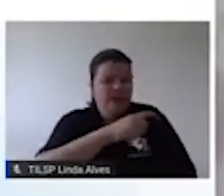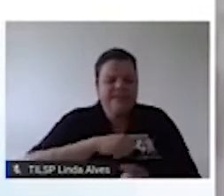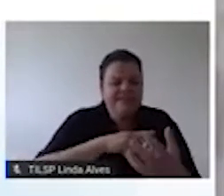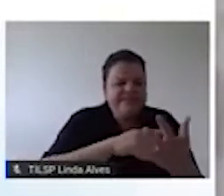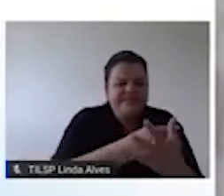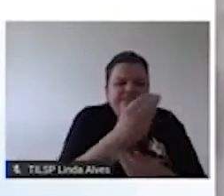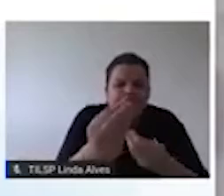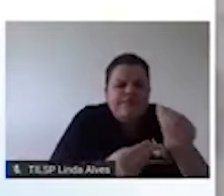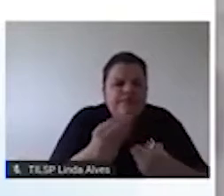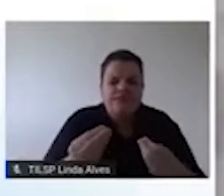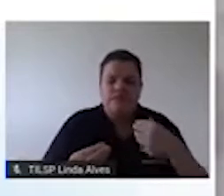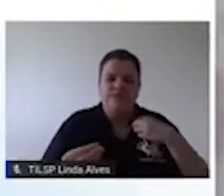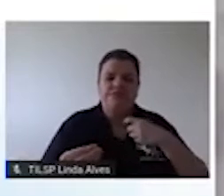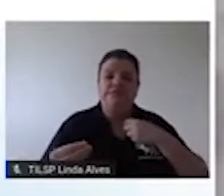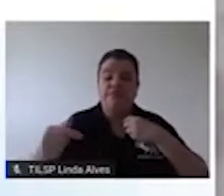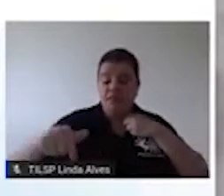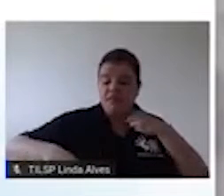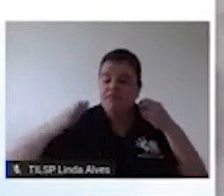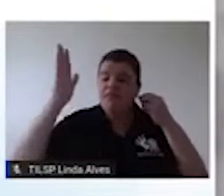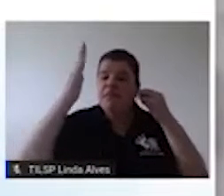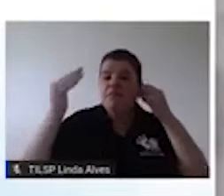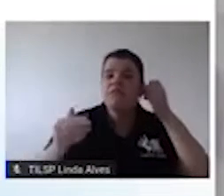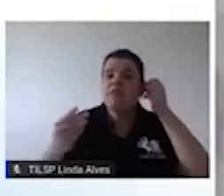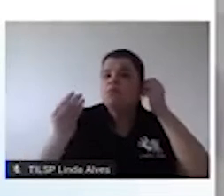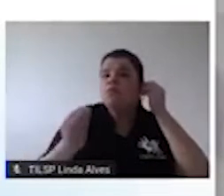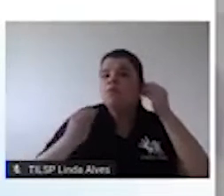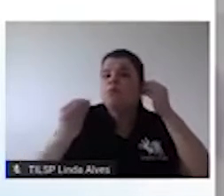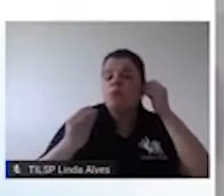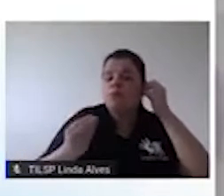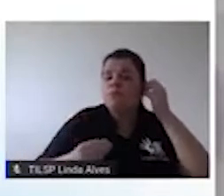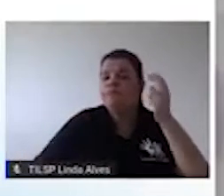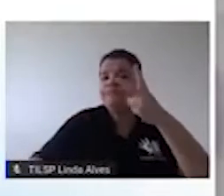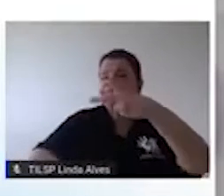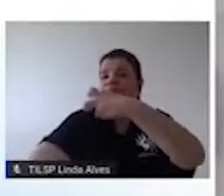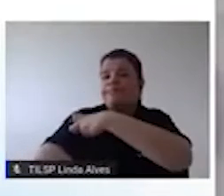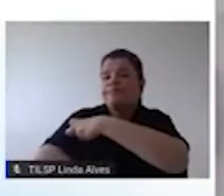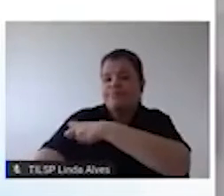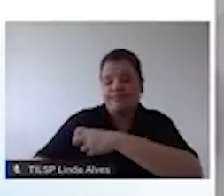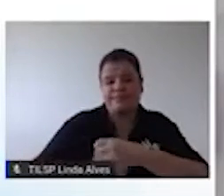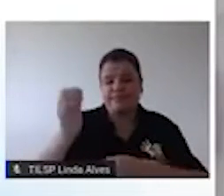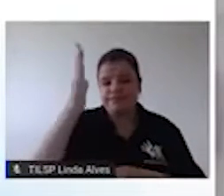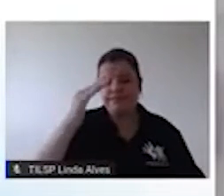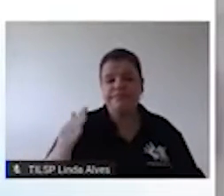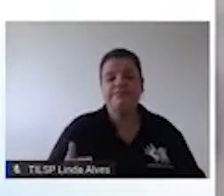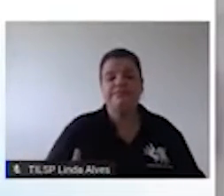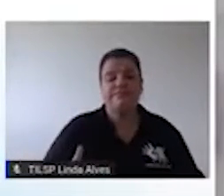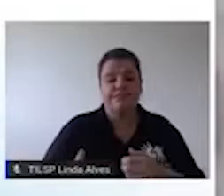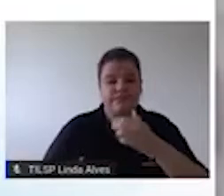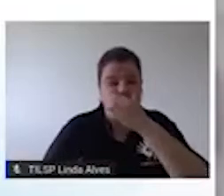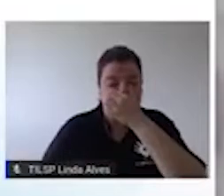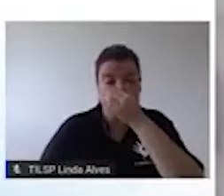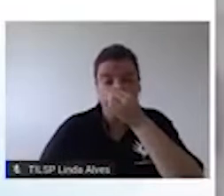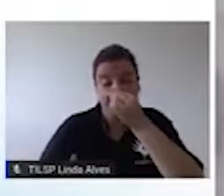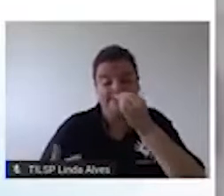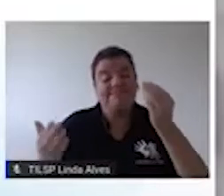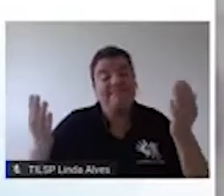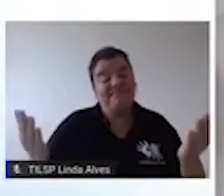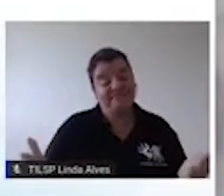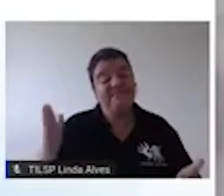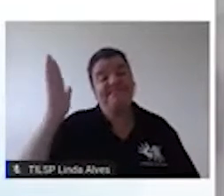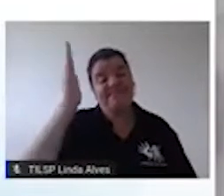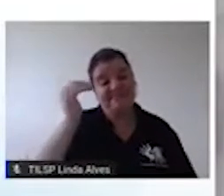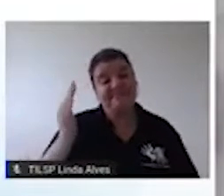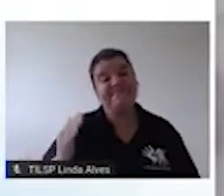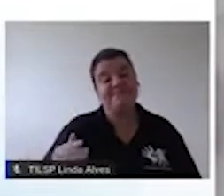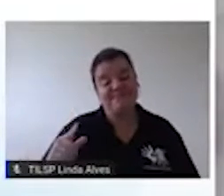Como é que a coisa ficou no Brasil? Como é que é a situação de vacinas no Brasil, de maneira geral? O Brasil ele